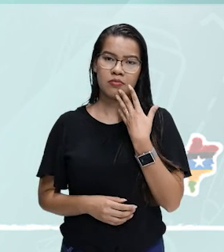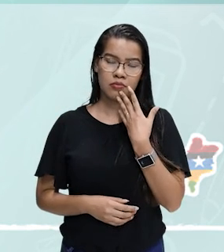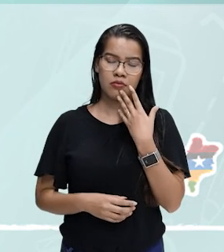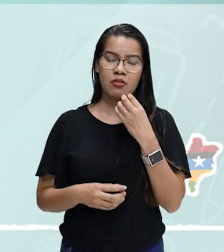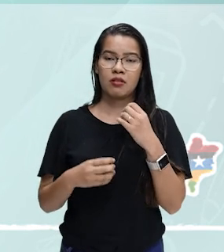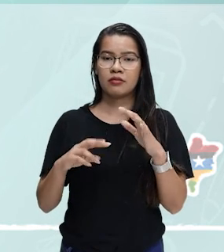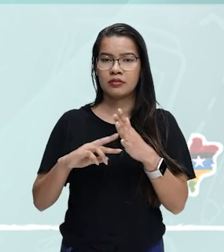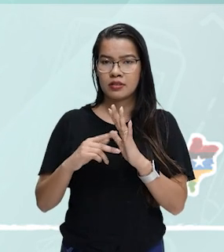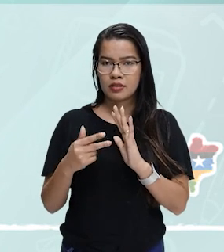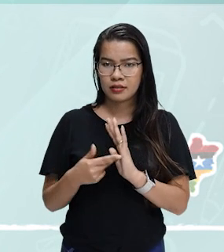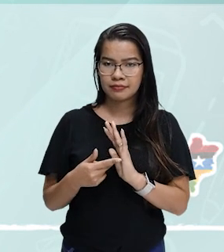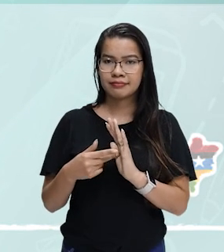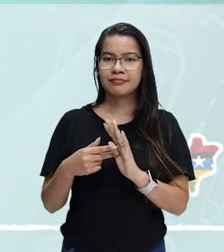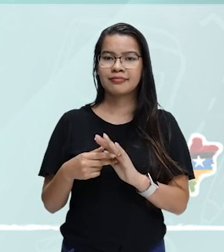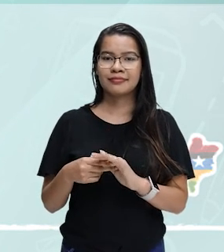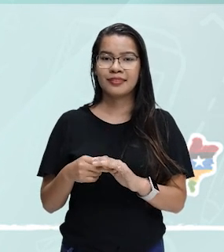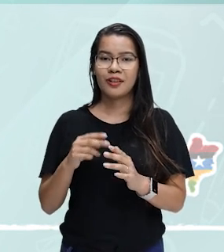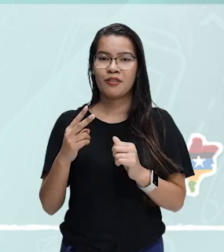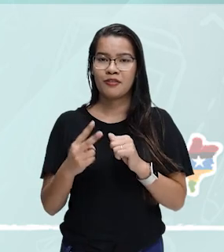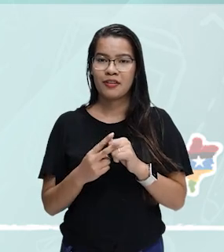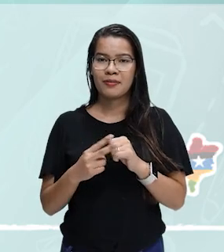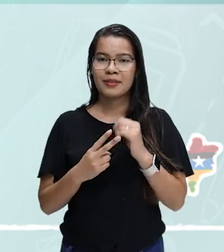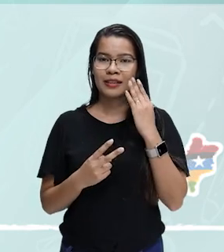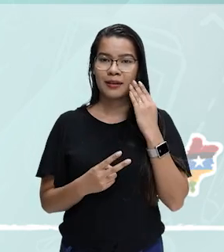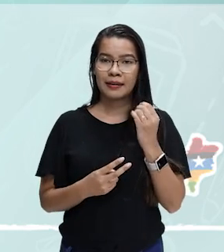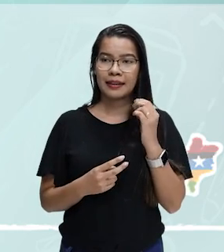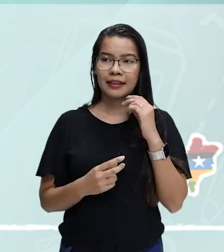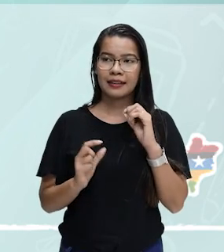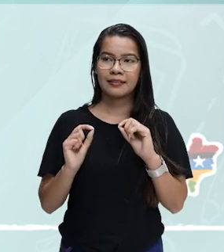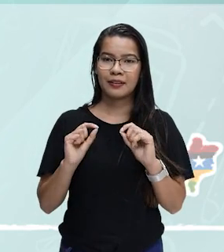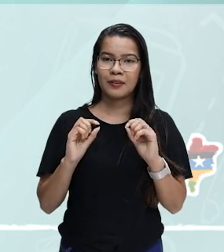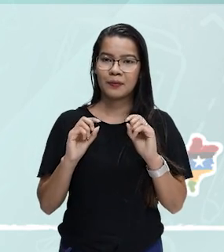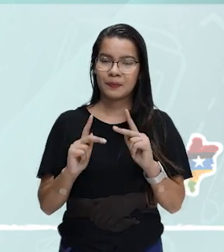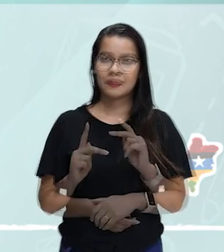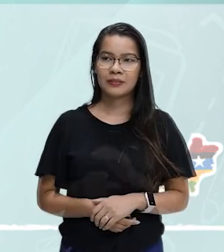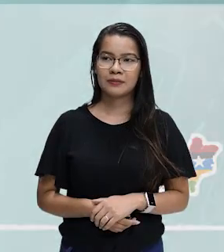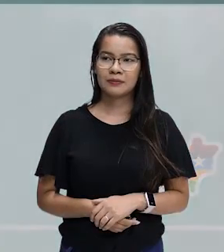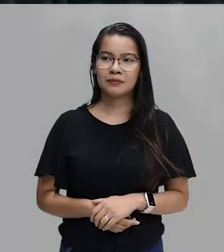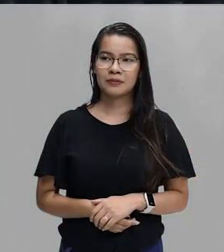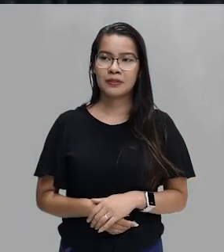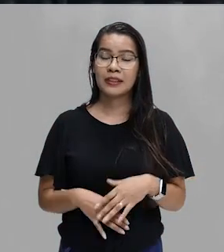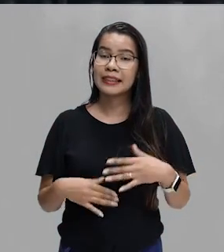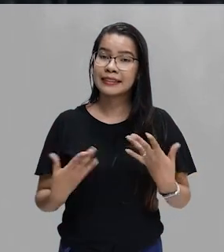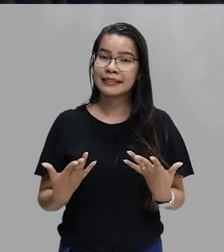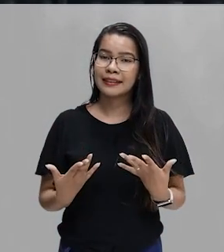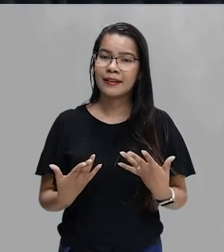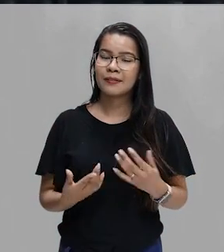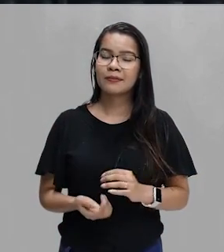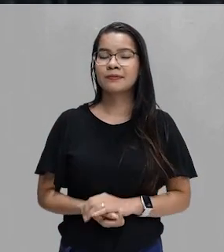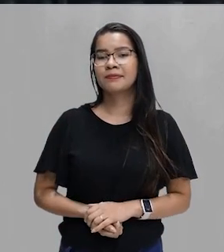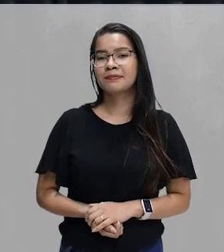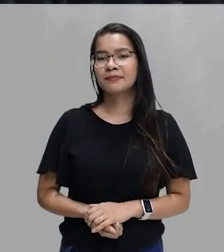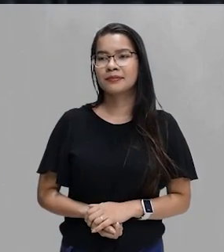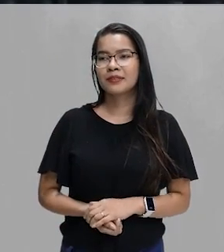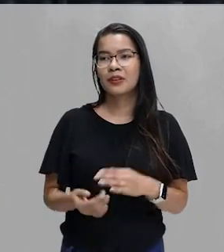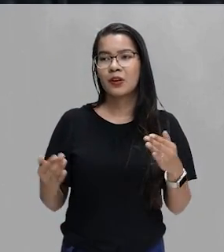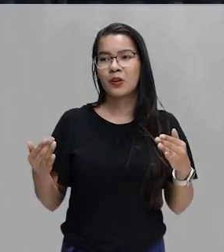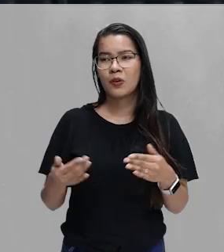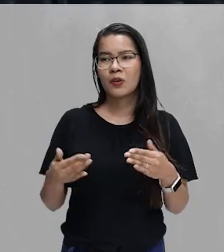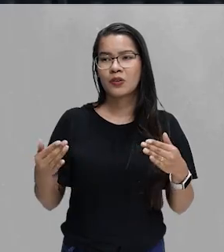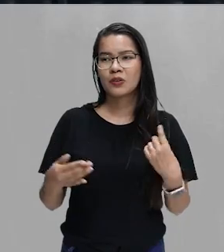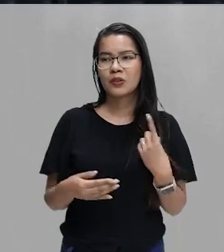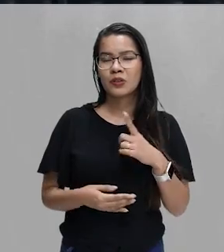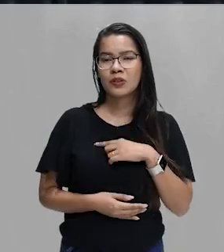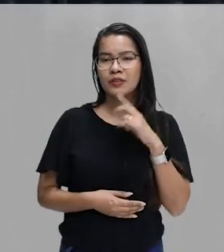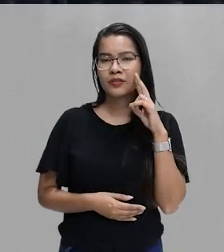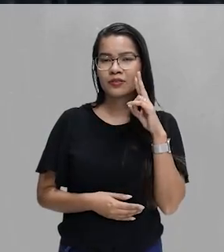sentido do verbo saber, porque quem sabe, sabe ou não alguma coisa. Então, hoje